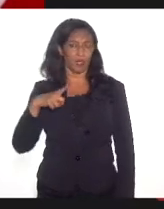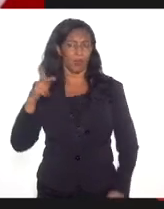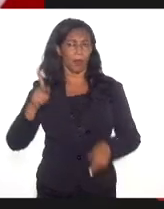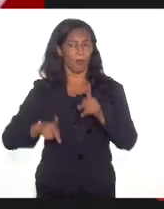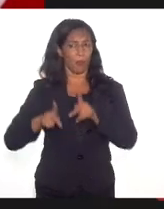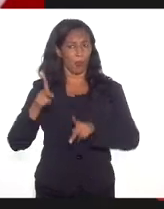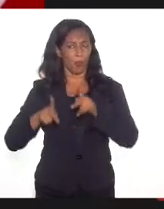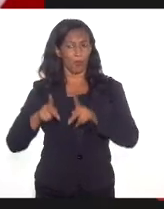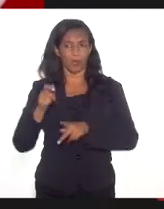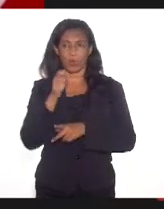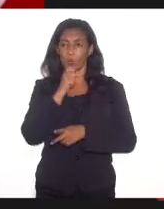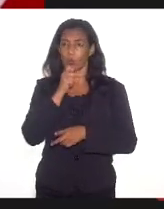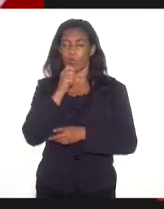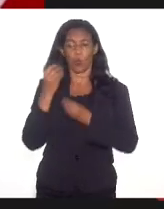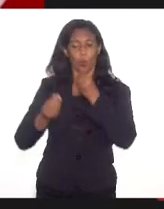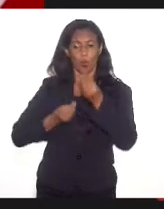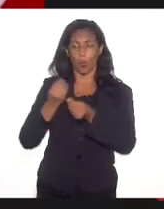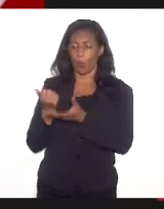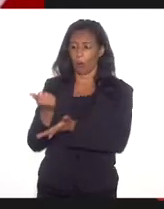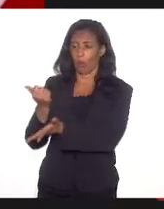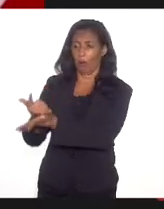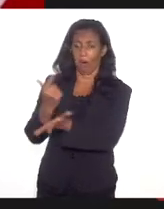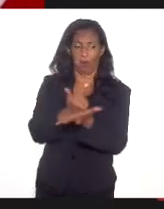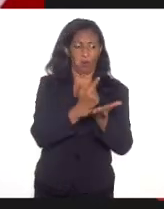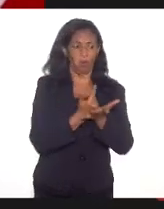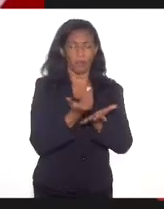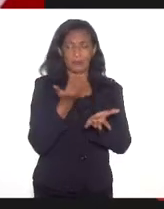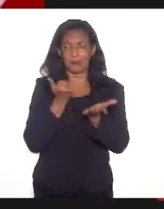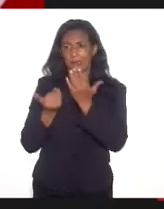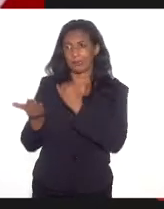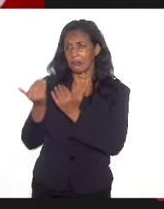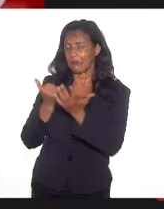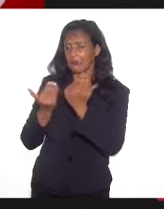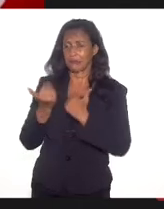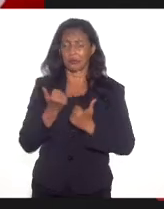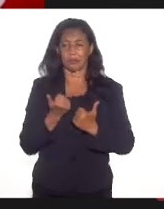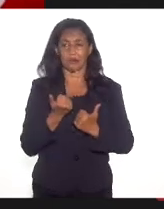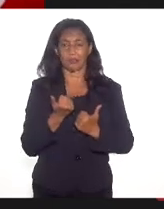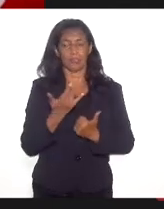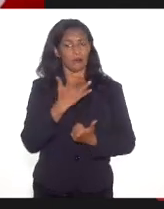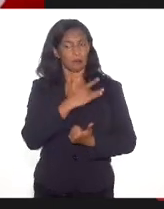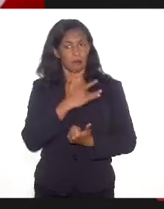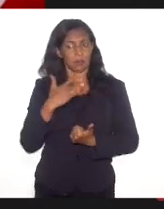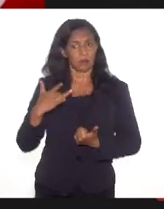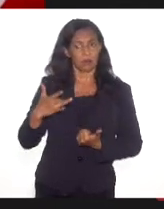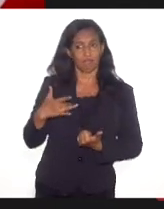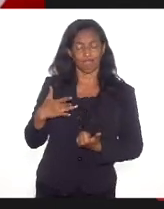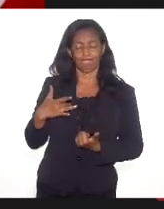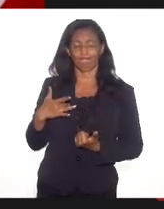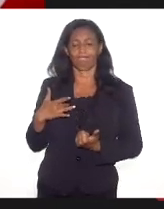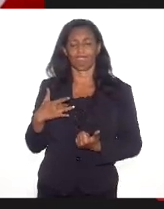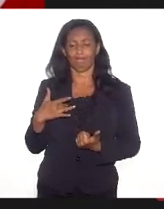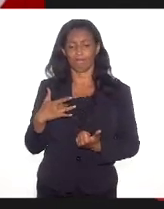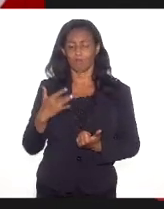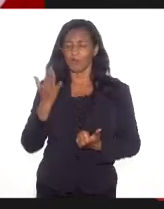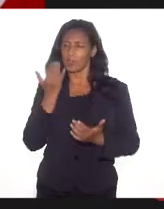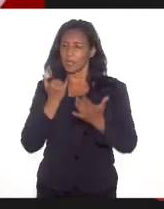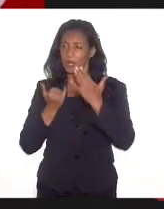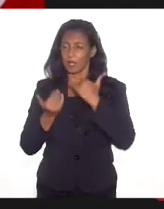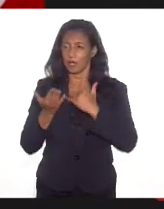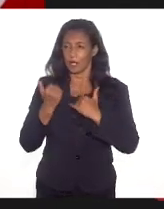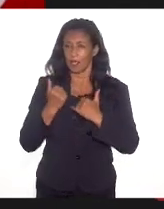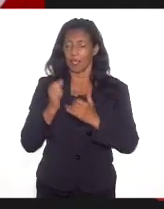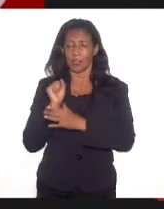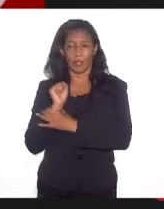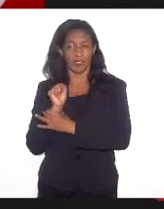condições de se alimentar de se alimentar de forma nutritiva de se alimentar de forma que gere